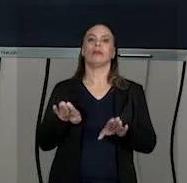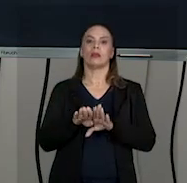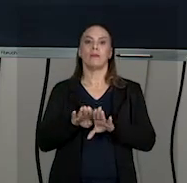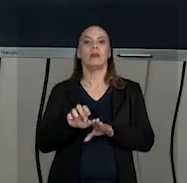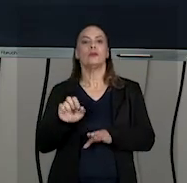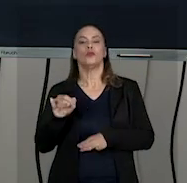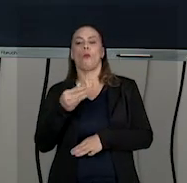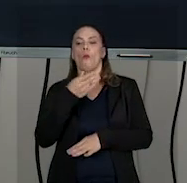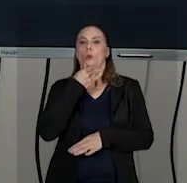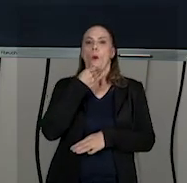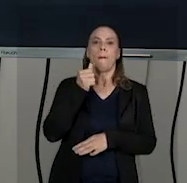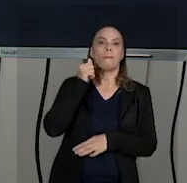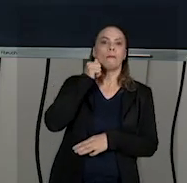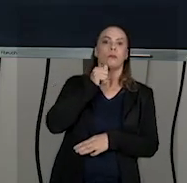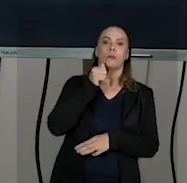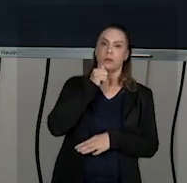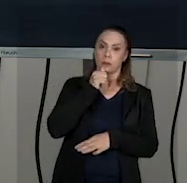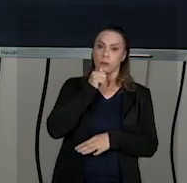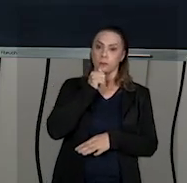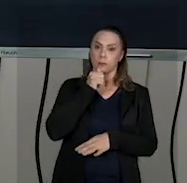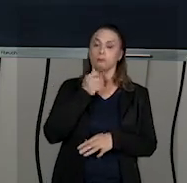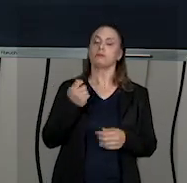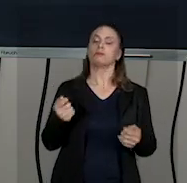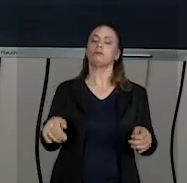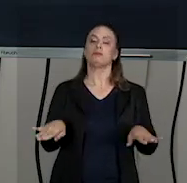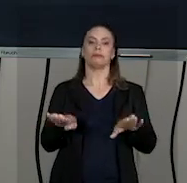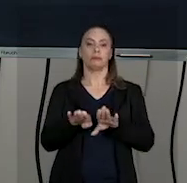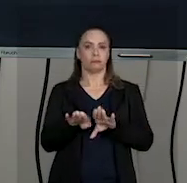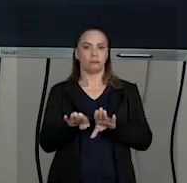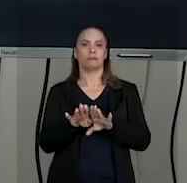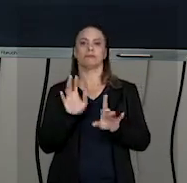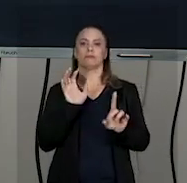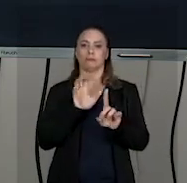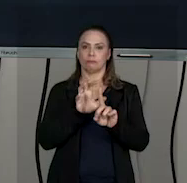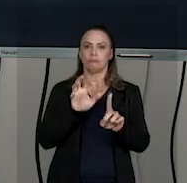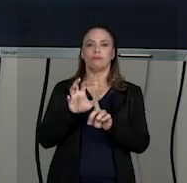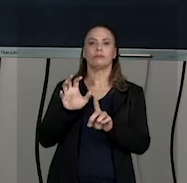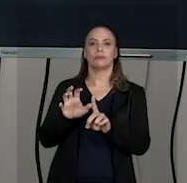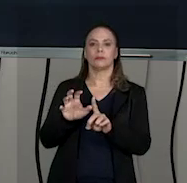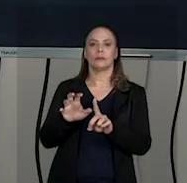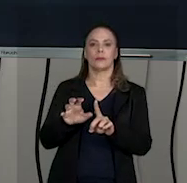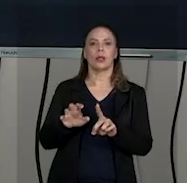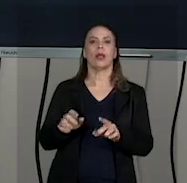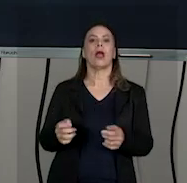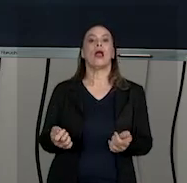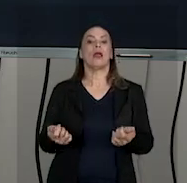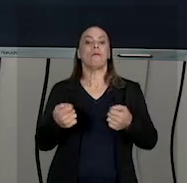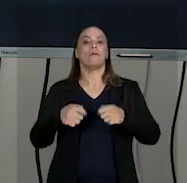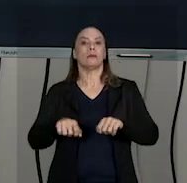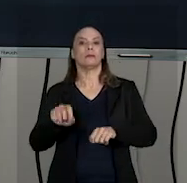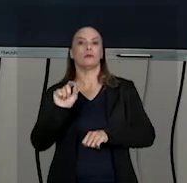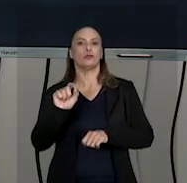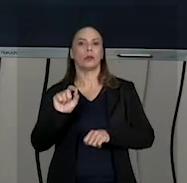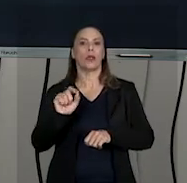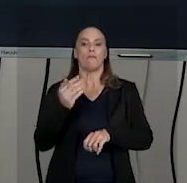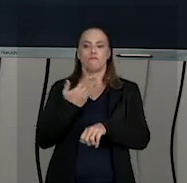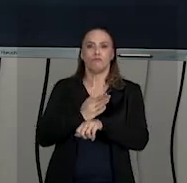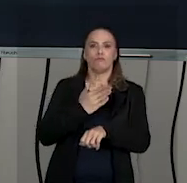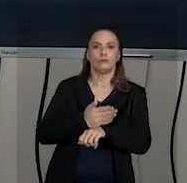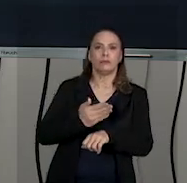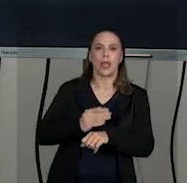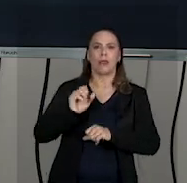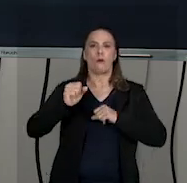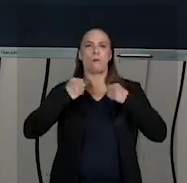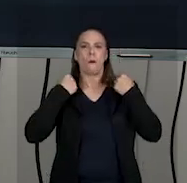se é mulher, também pode influenciar. Atividade física. Sabe quando a gente corre, vai para academia, faz aquela